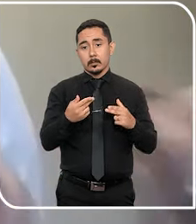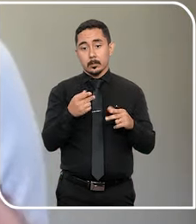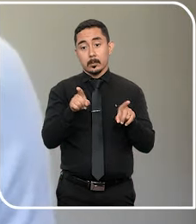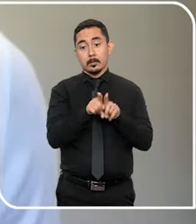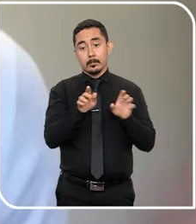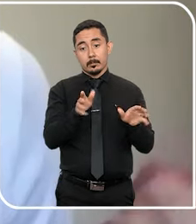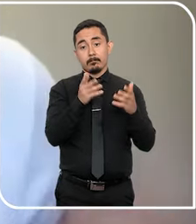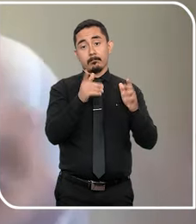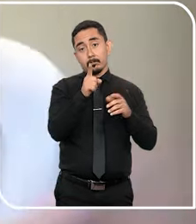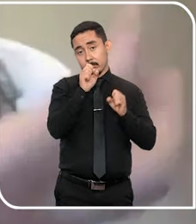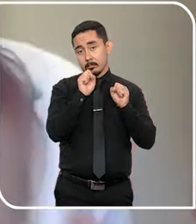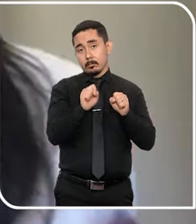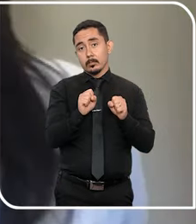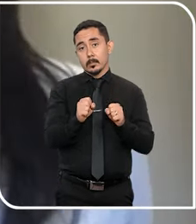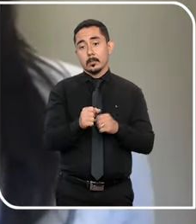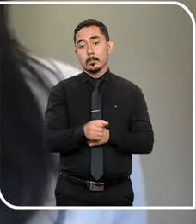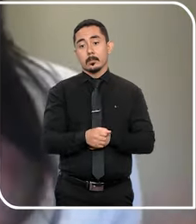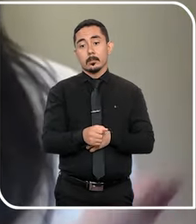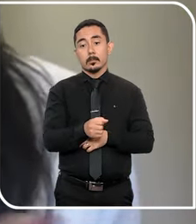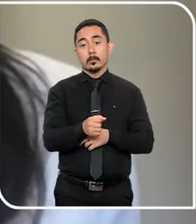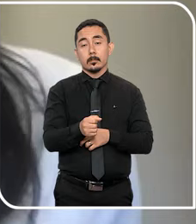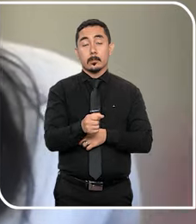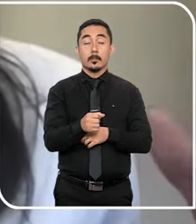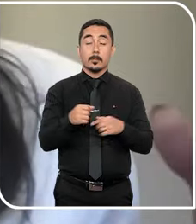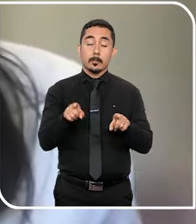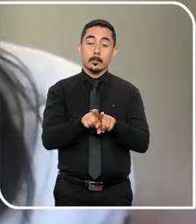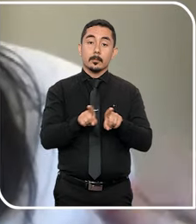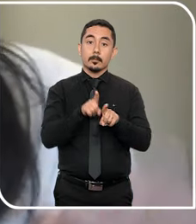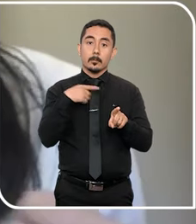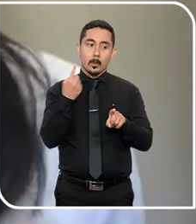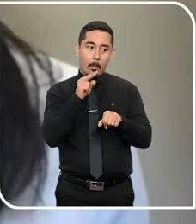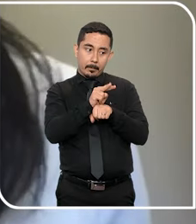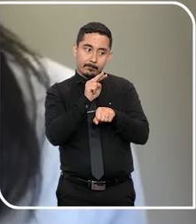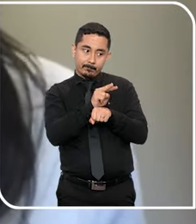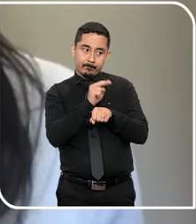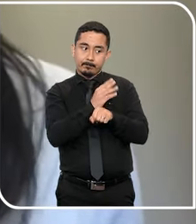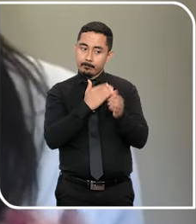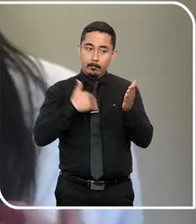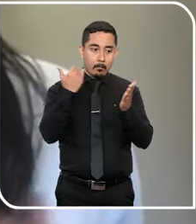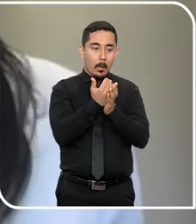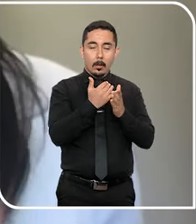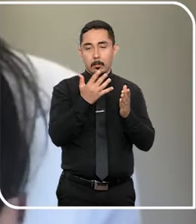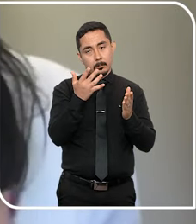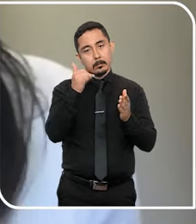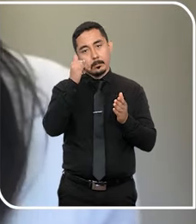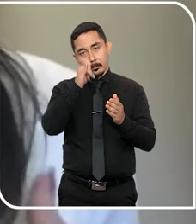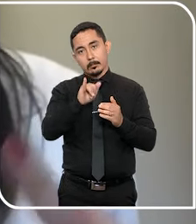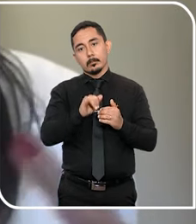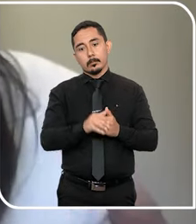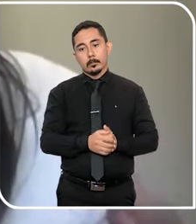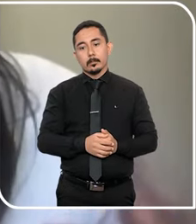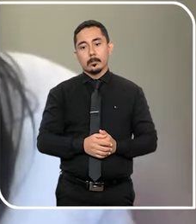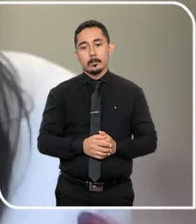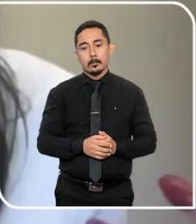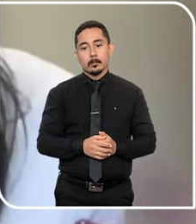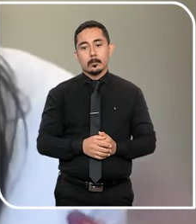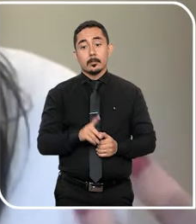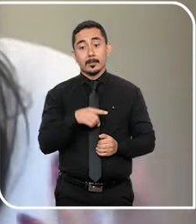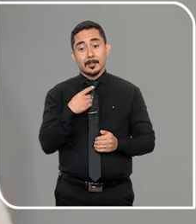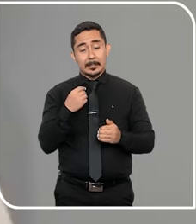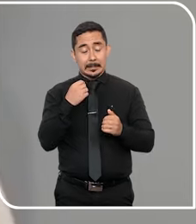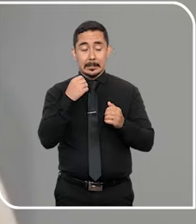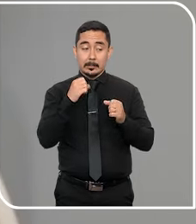o potencial delas estimule até onde você pode e a gente tem que ter muito cuidado com essa super proteção isso é é é muito difícil né A